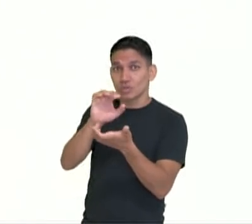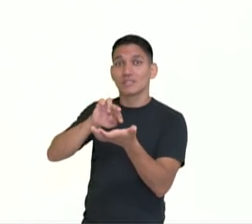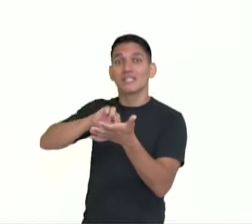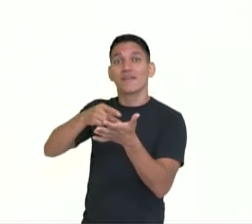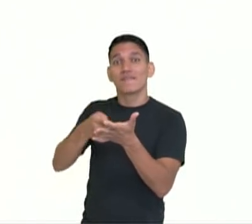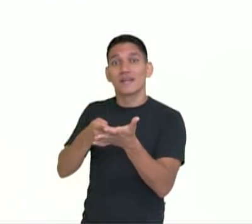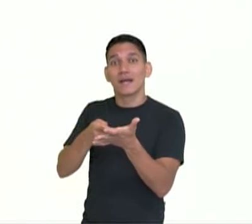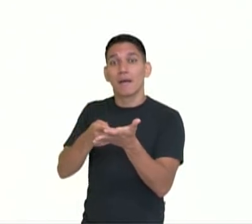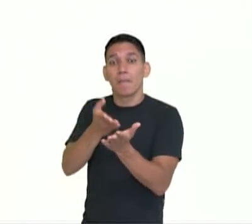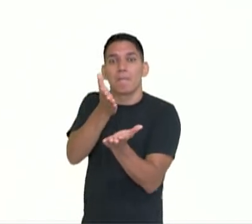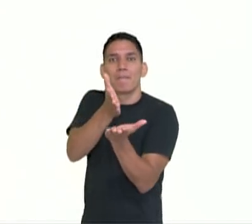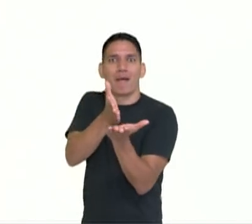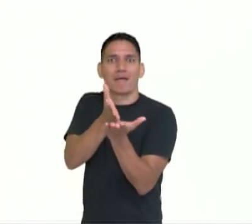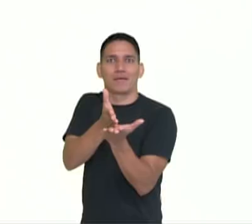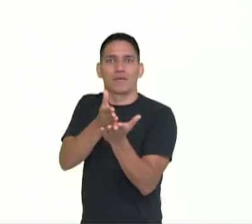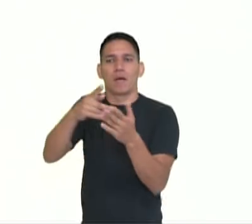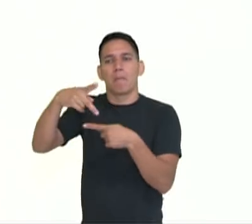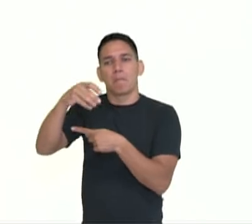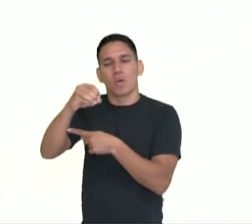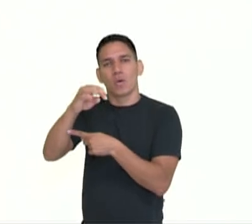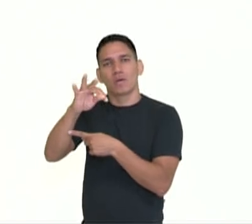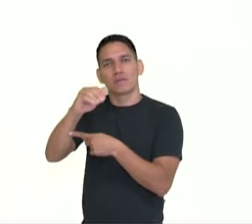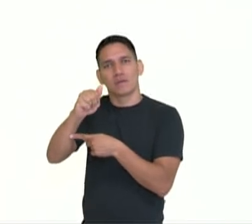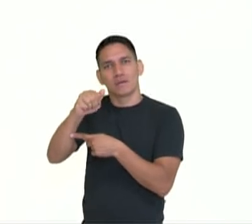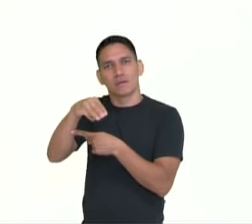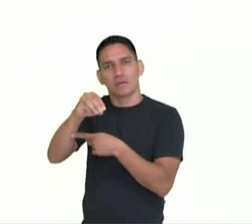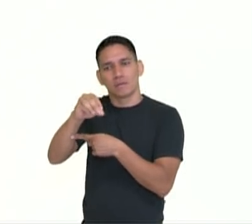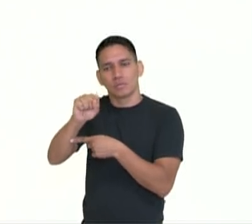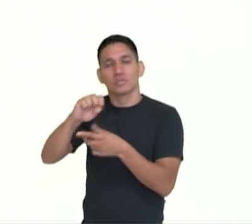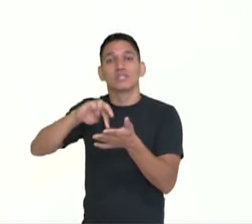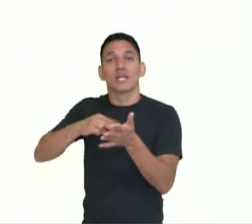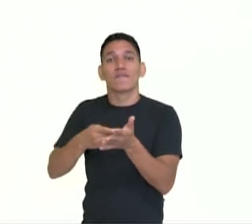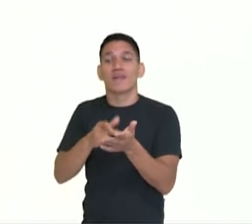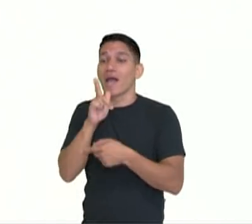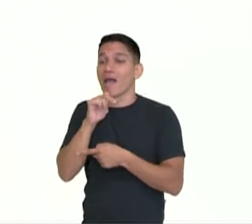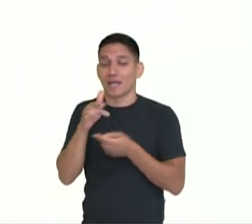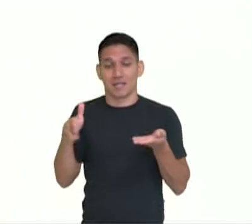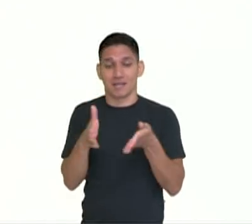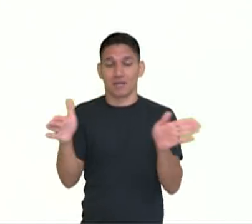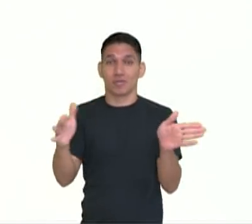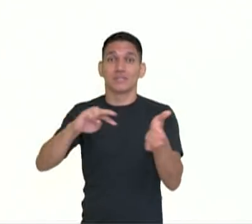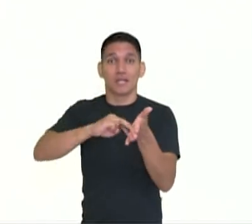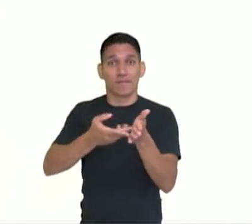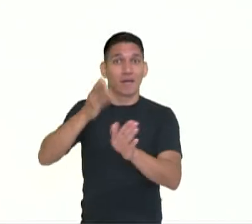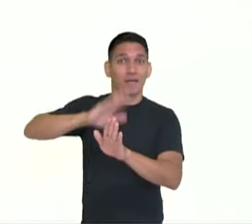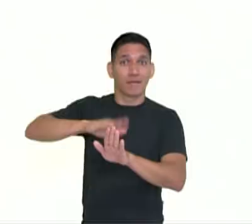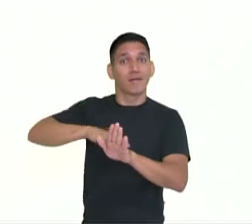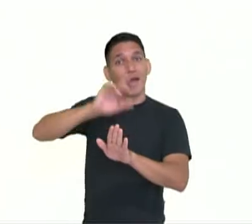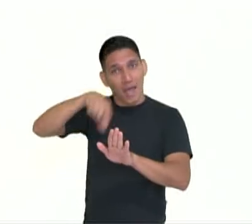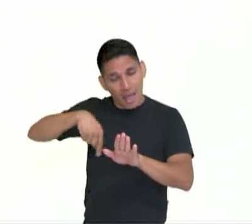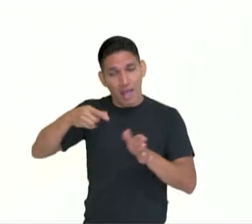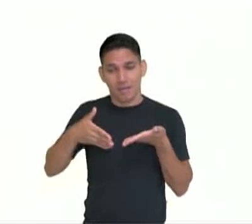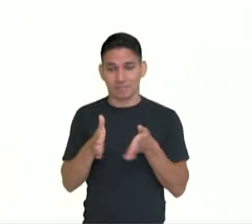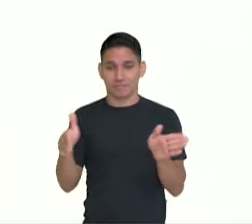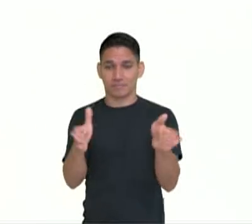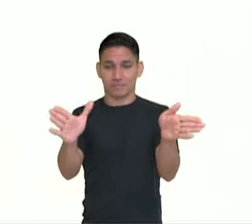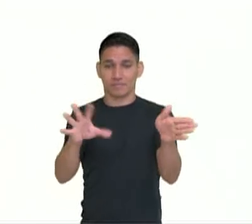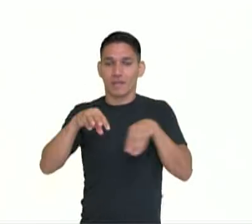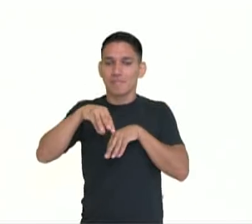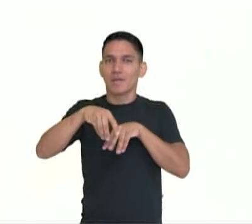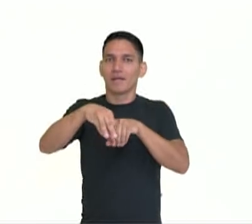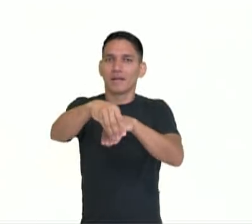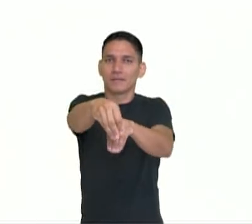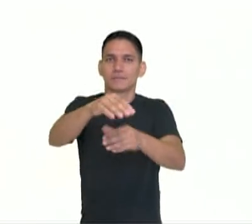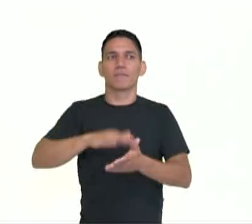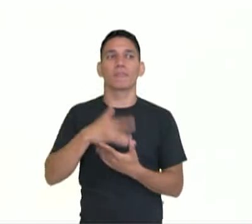rios. Tá? Então, Mesopotâmia entre rios e esses dois rios, Tigre e Eufrates, que são os dois rios muito próximos aí. Então, nós